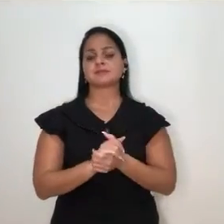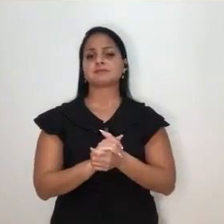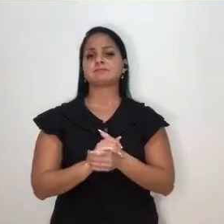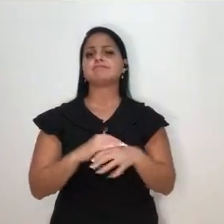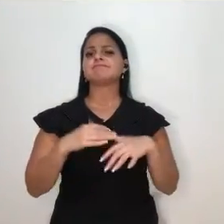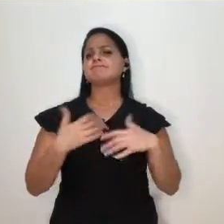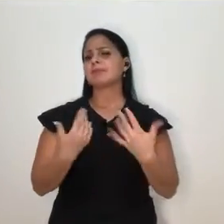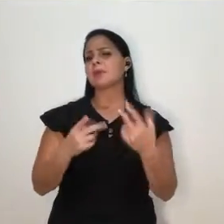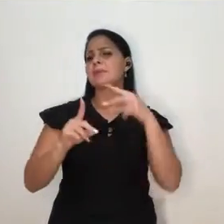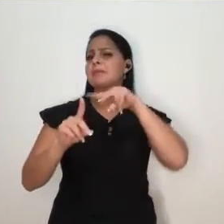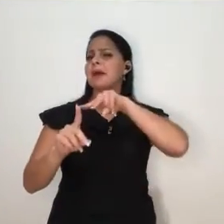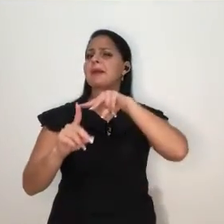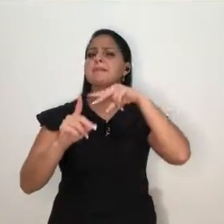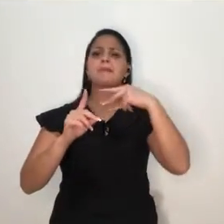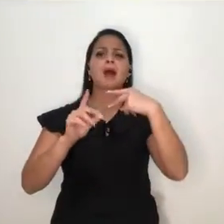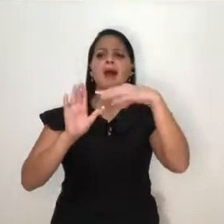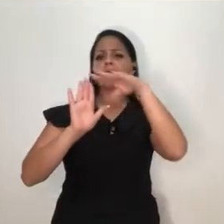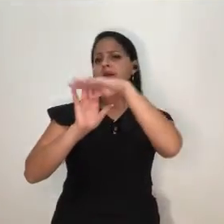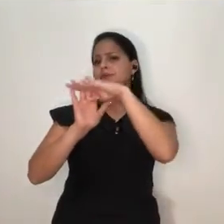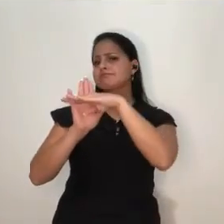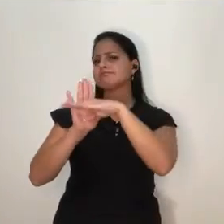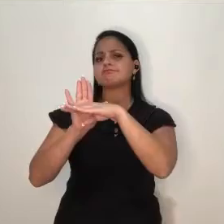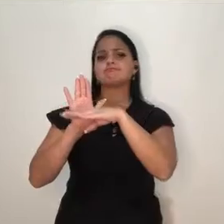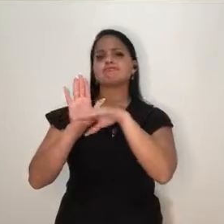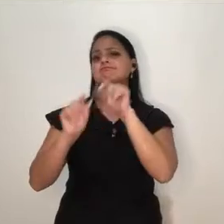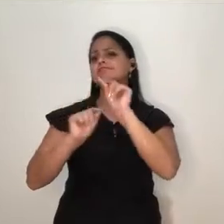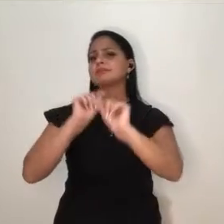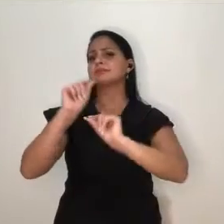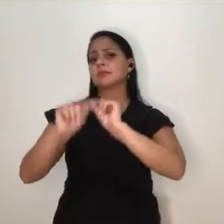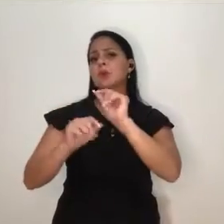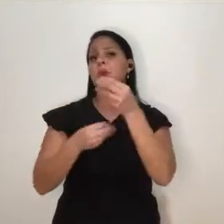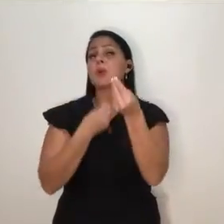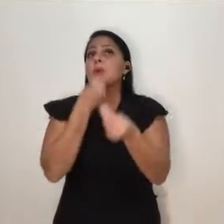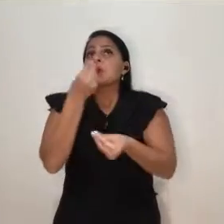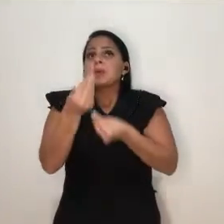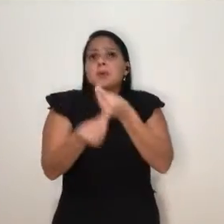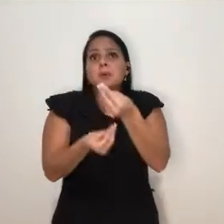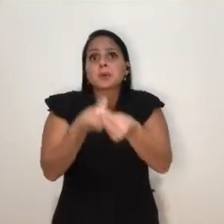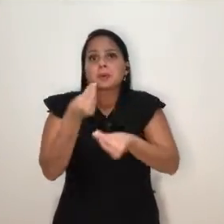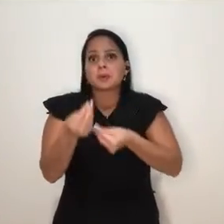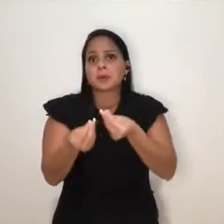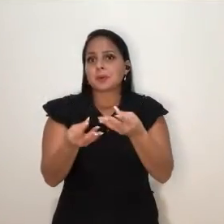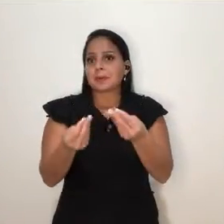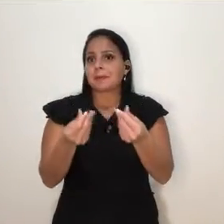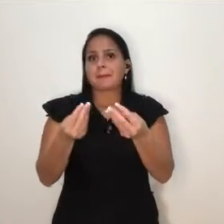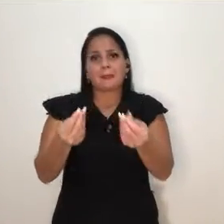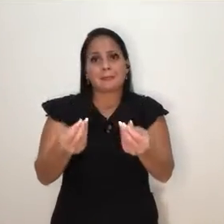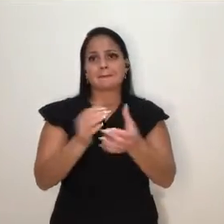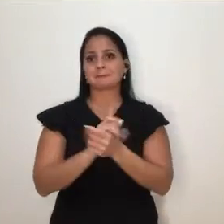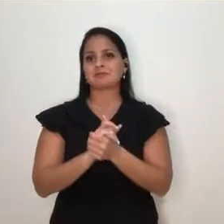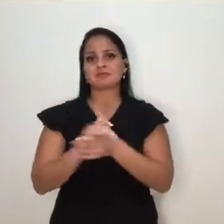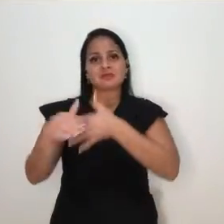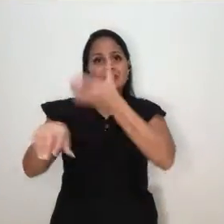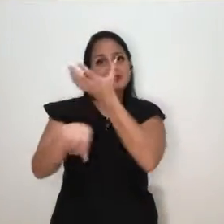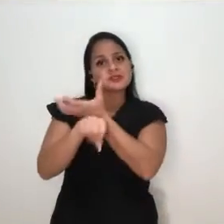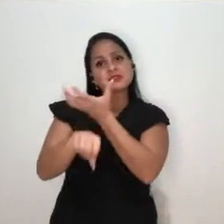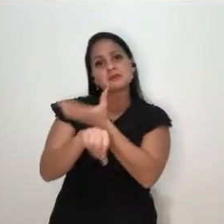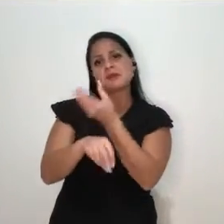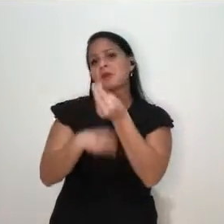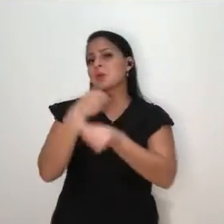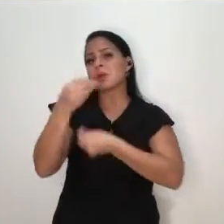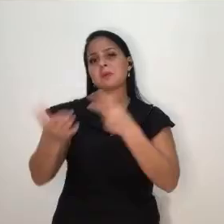As minhas expectativas com o programa era como que ia ser, né? As disciplinas lá,